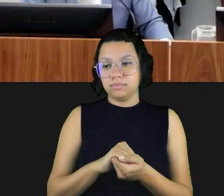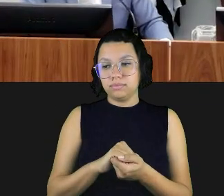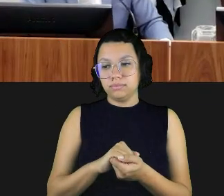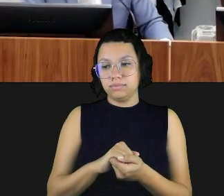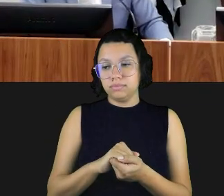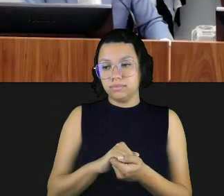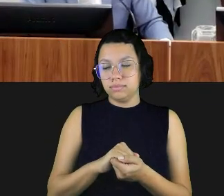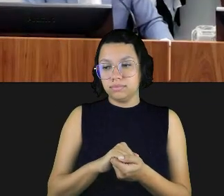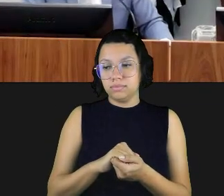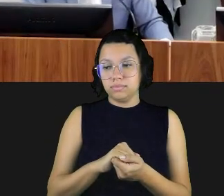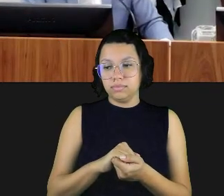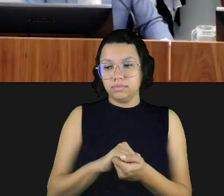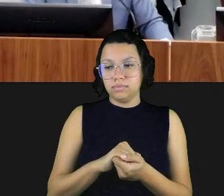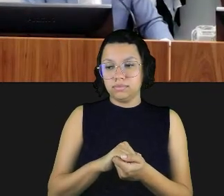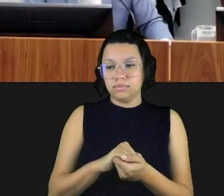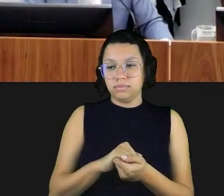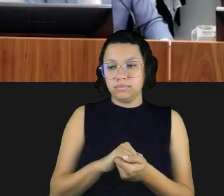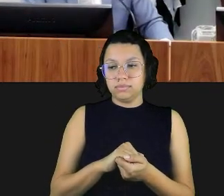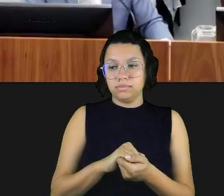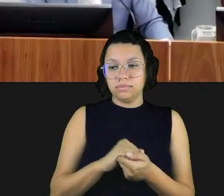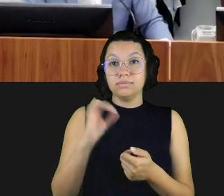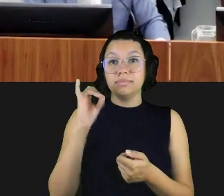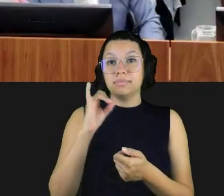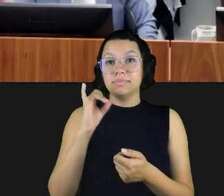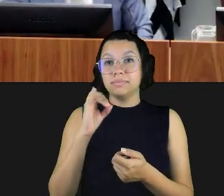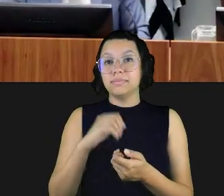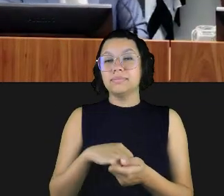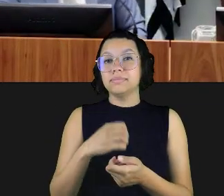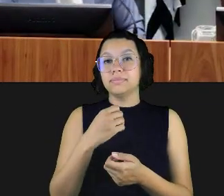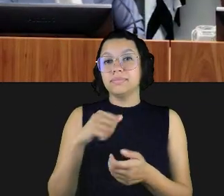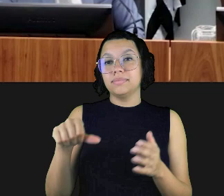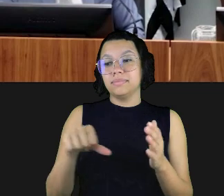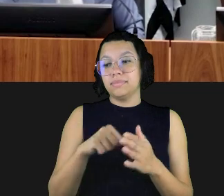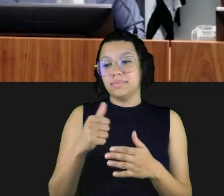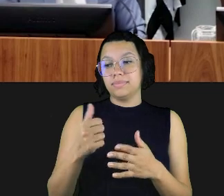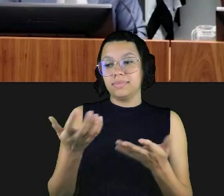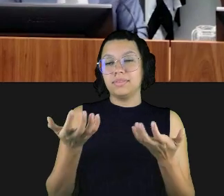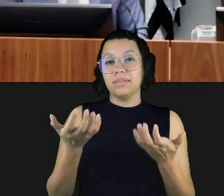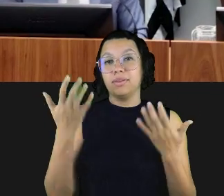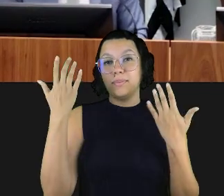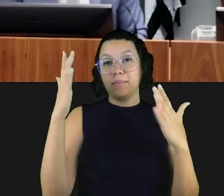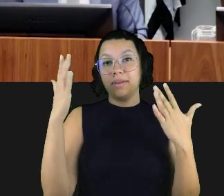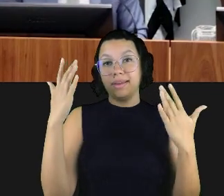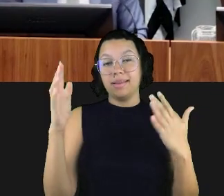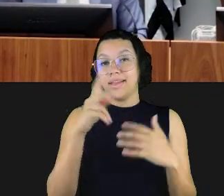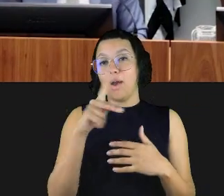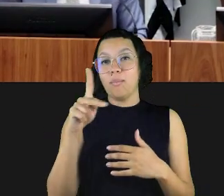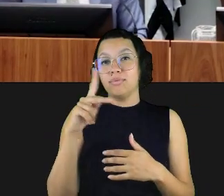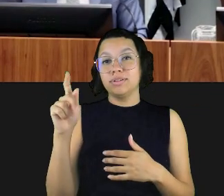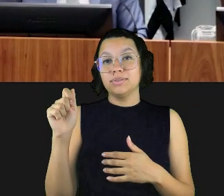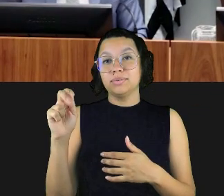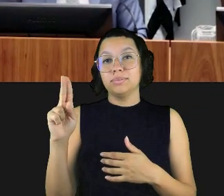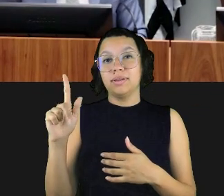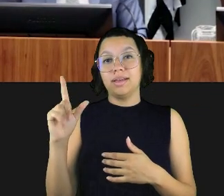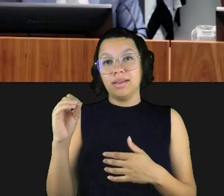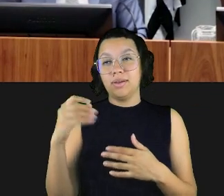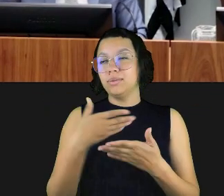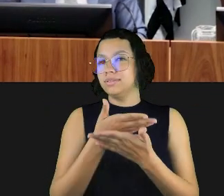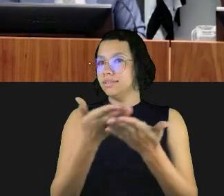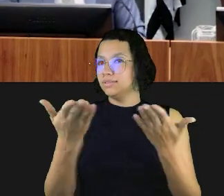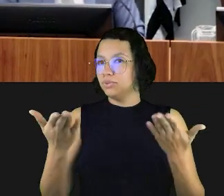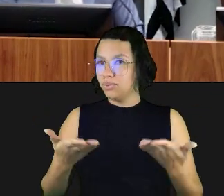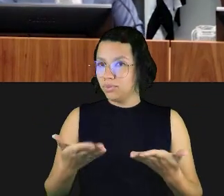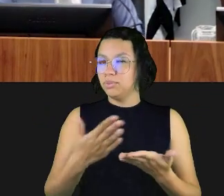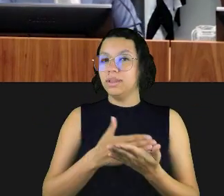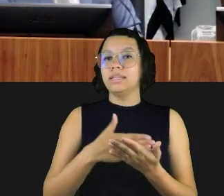Primeiramente, gostaria de parabenizar o professor Paulo e a todos aí pela iniciativa do curso, muito